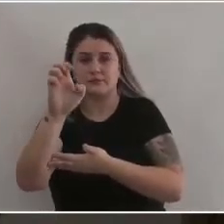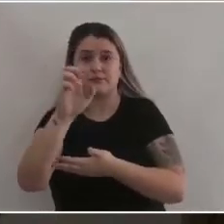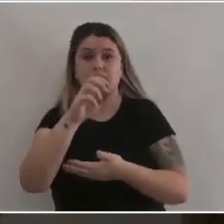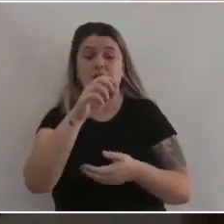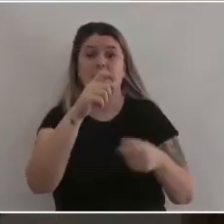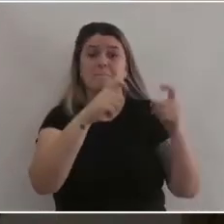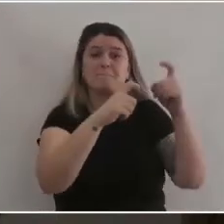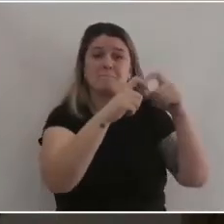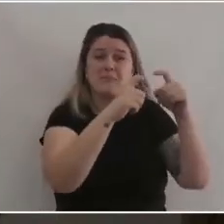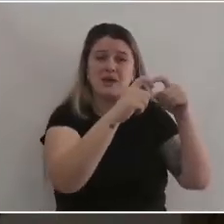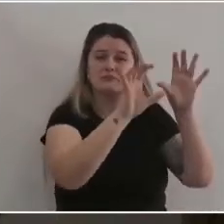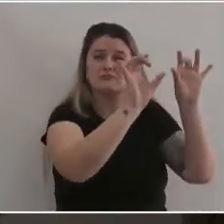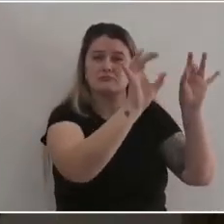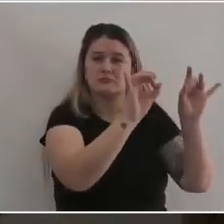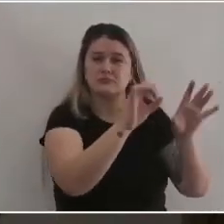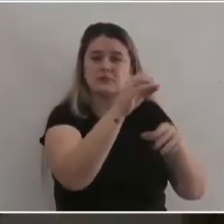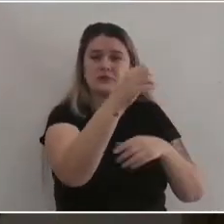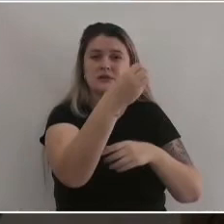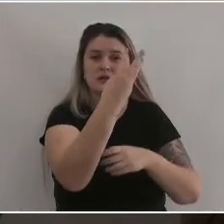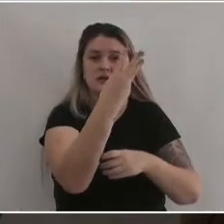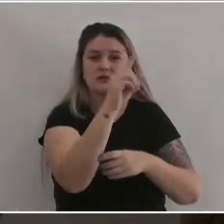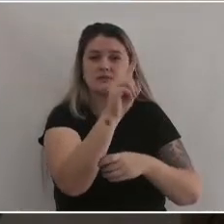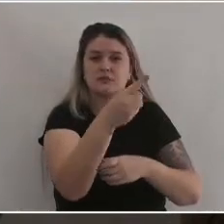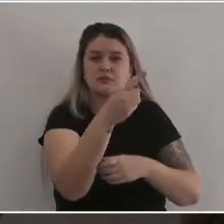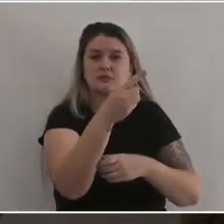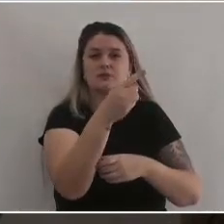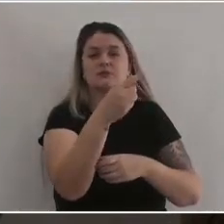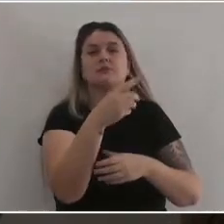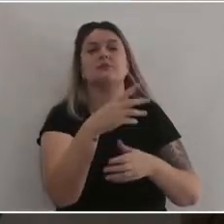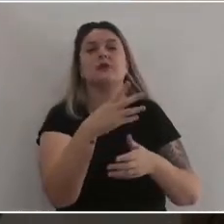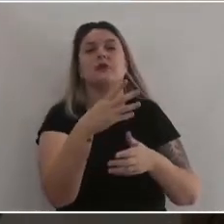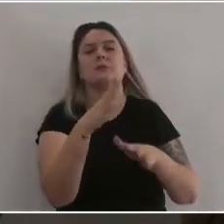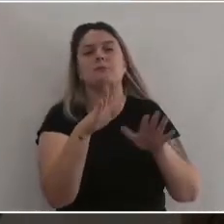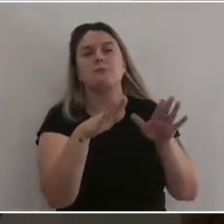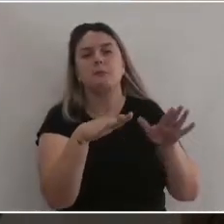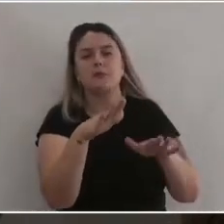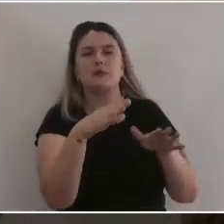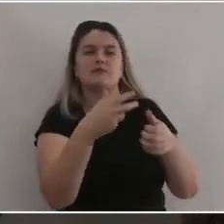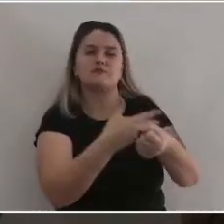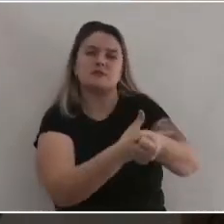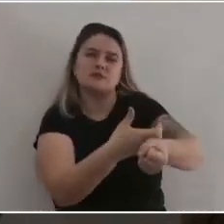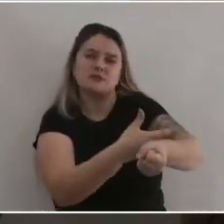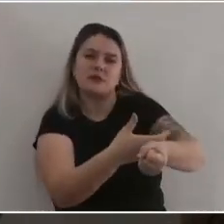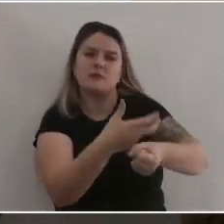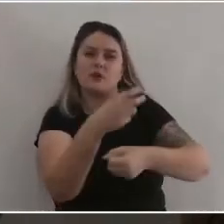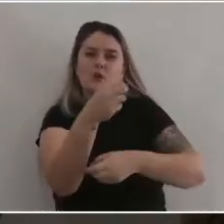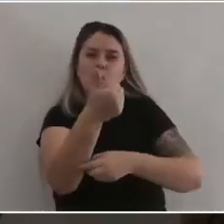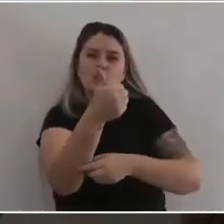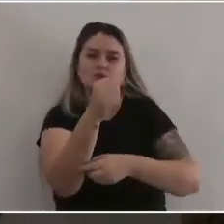consultas especializadas foram 3.848, exames foram